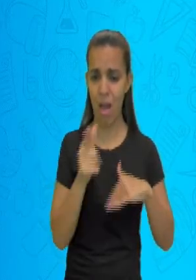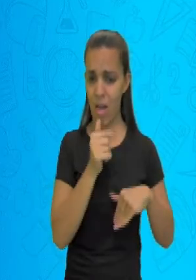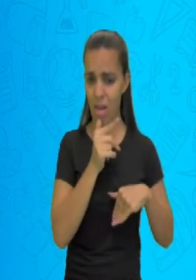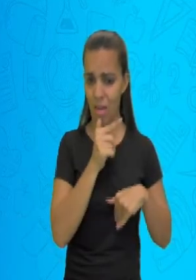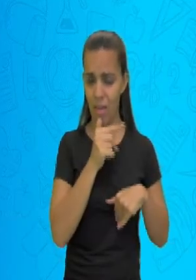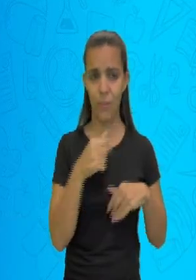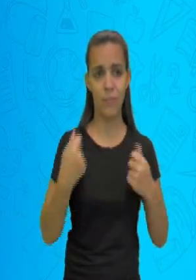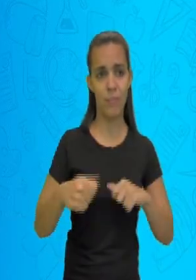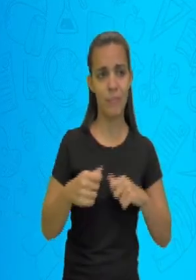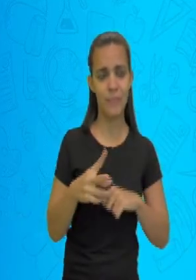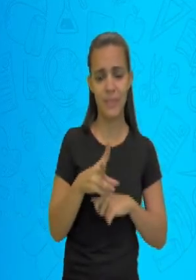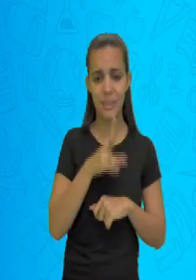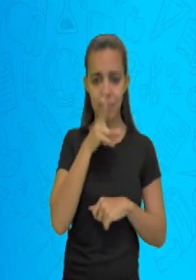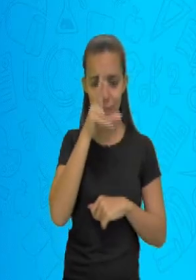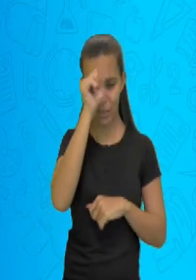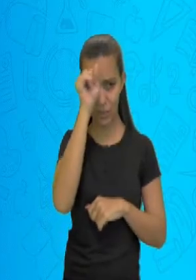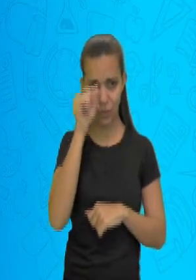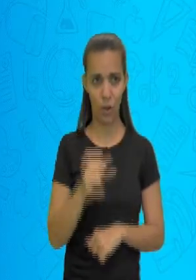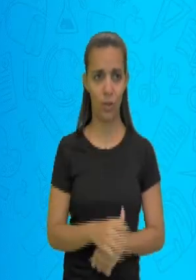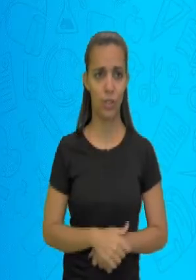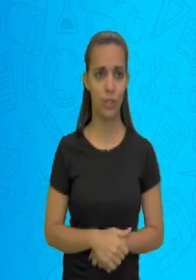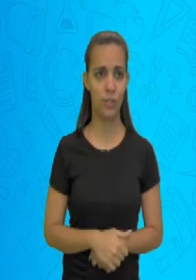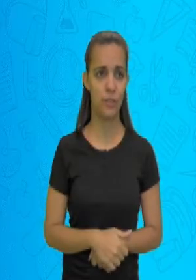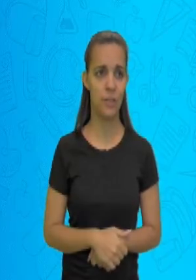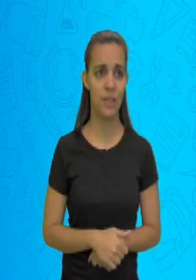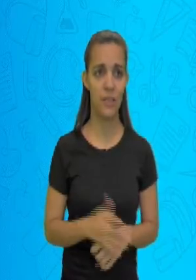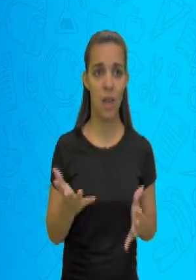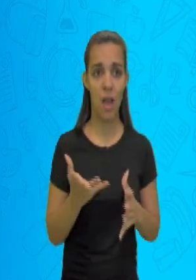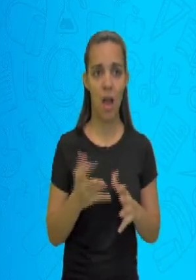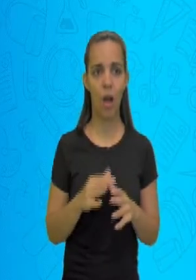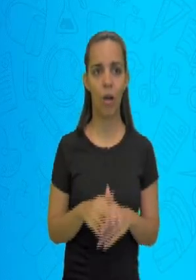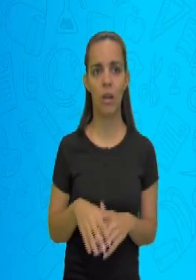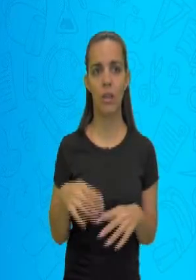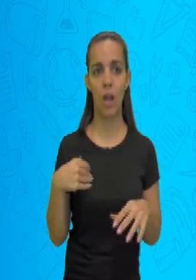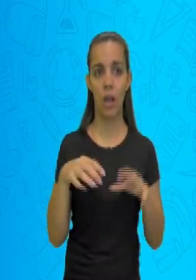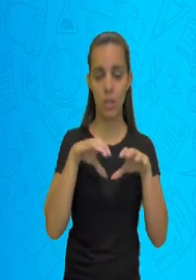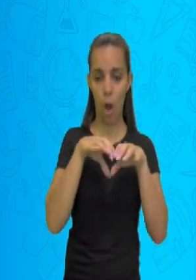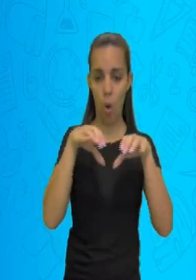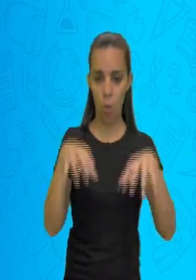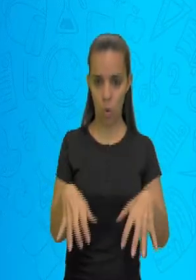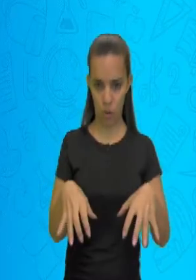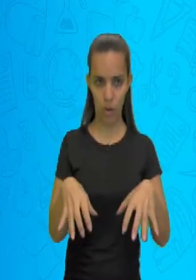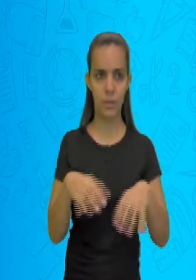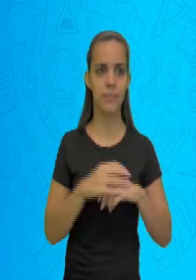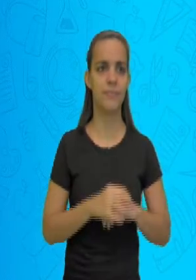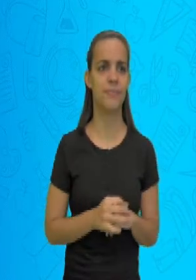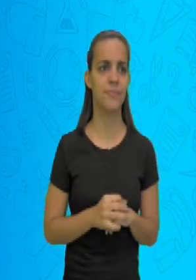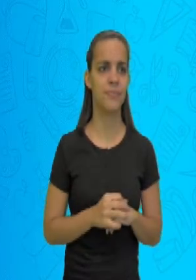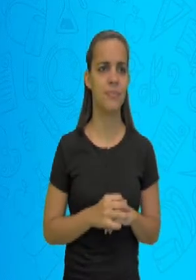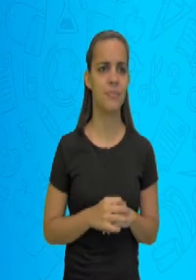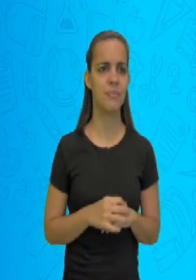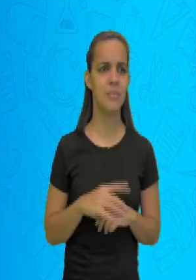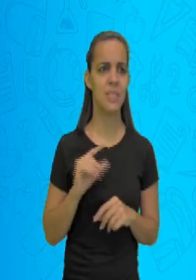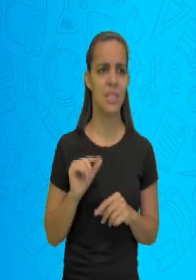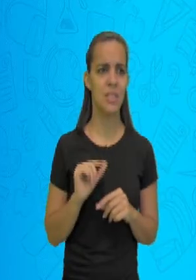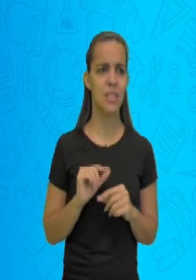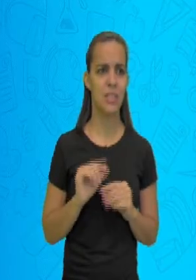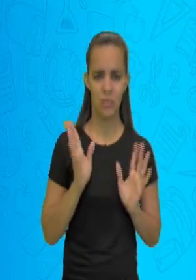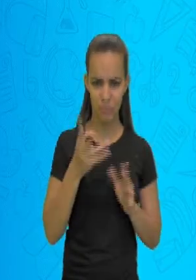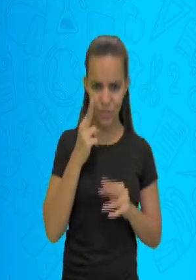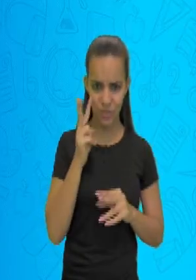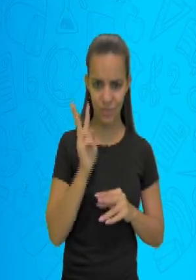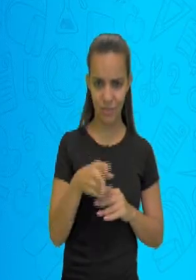usam a madeira, tá bom? E a gente tem a oca. A oca vocês já devem ter ouvido falar, já